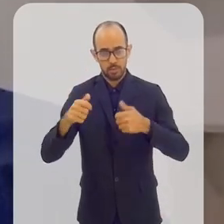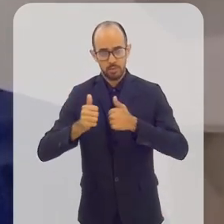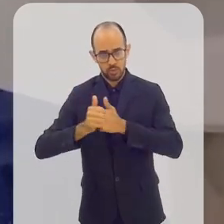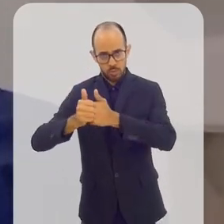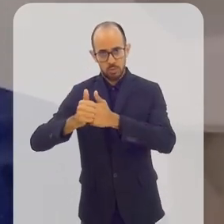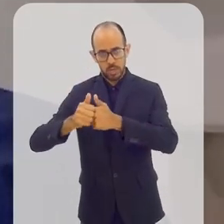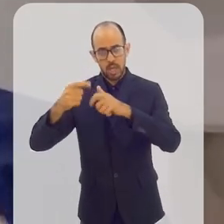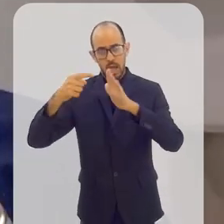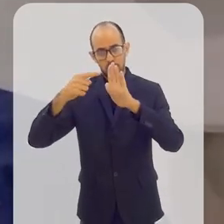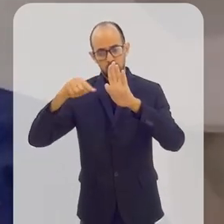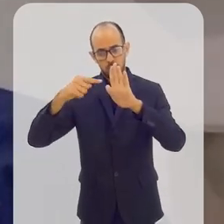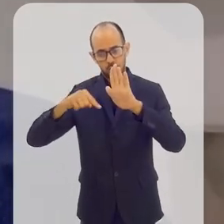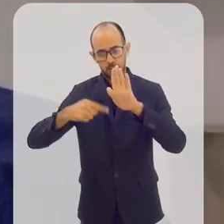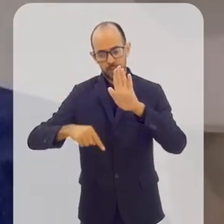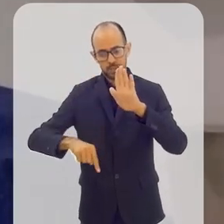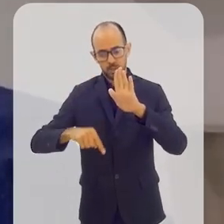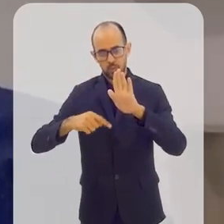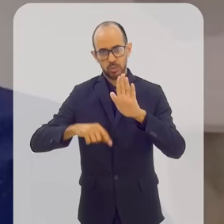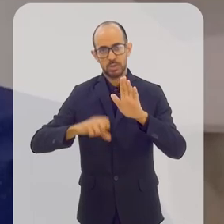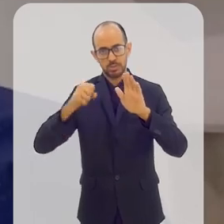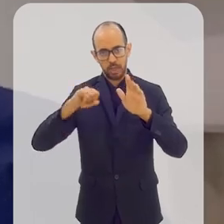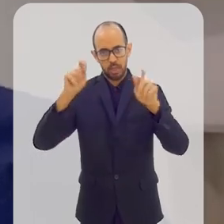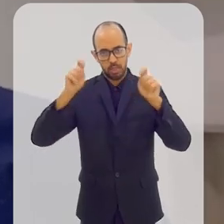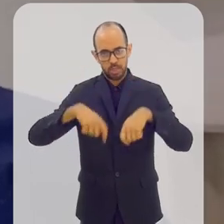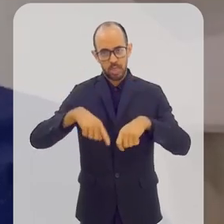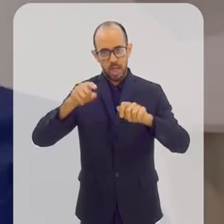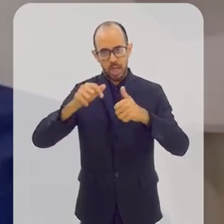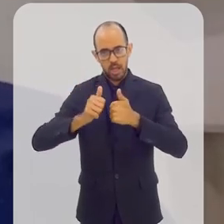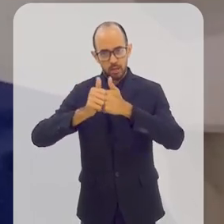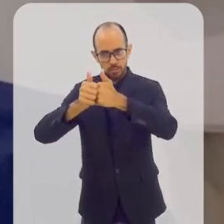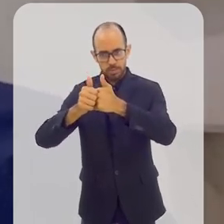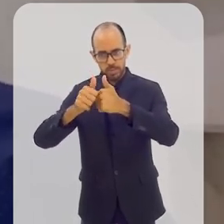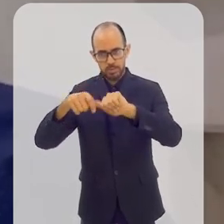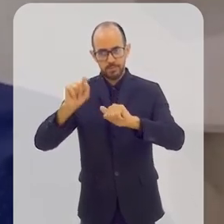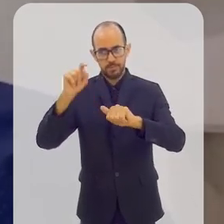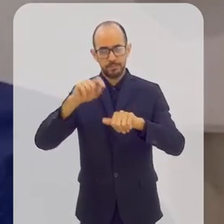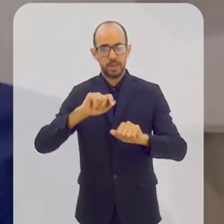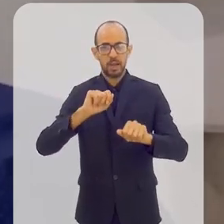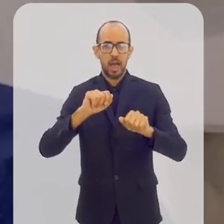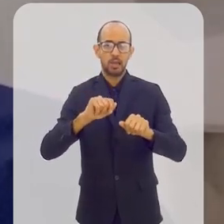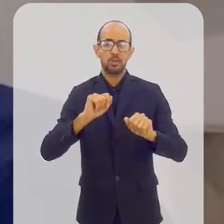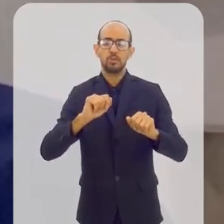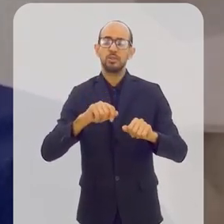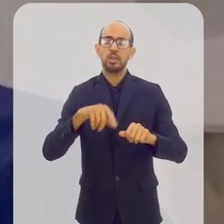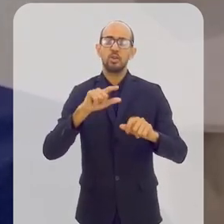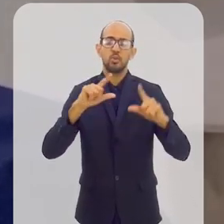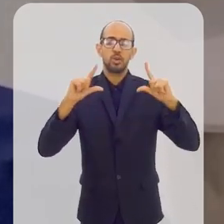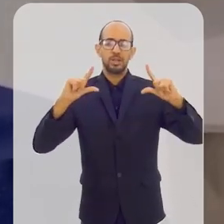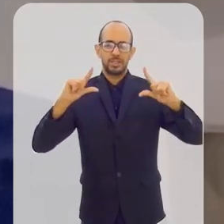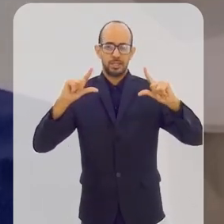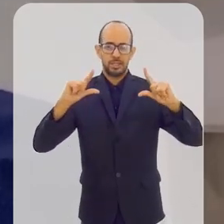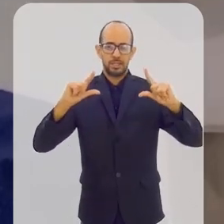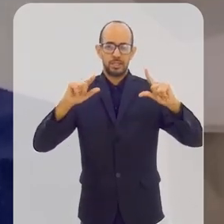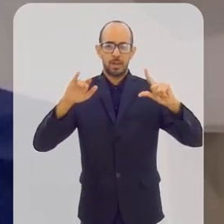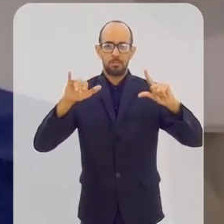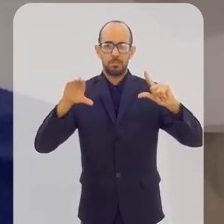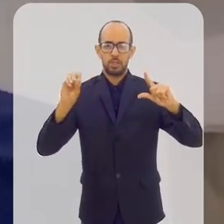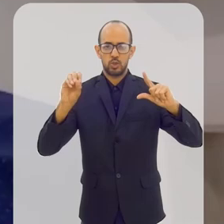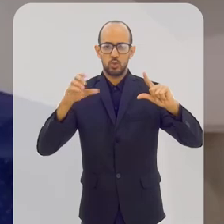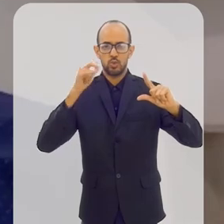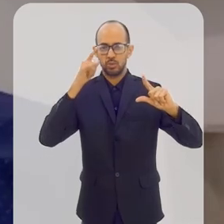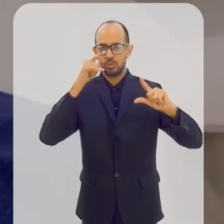Então, quem puder, entra lá, segue o nosso arroba, lá no link da bio você vai acompanhar todo o